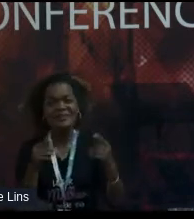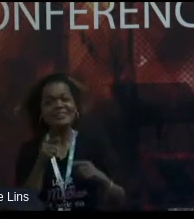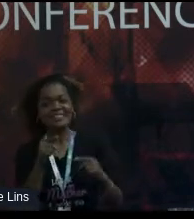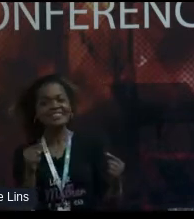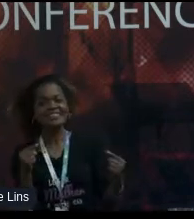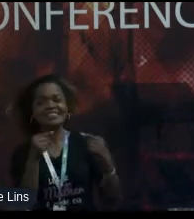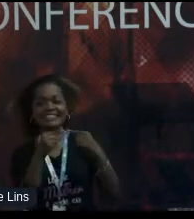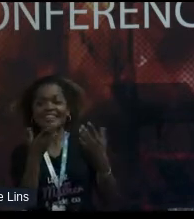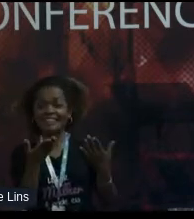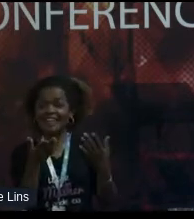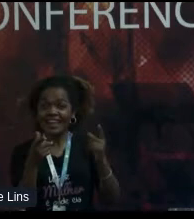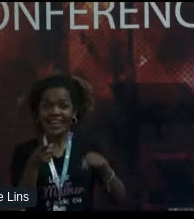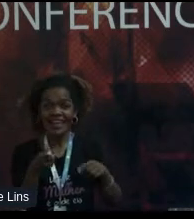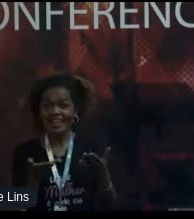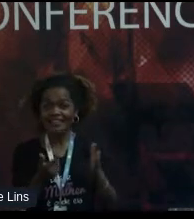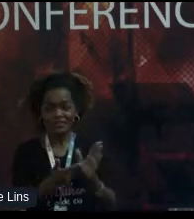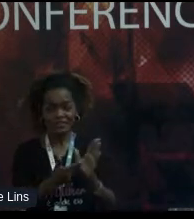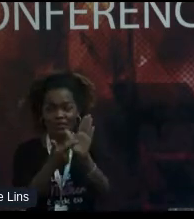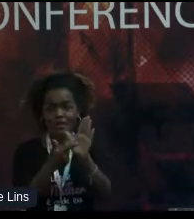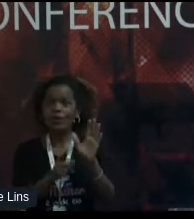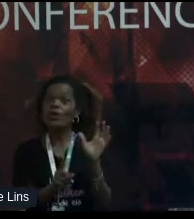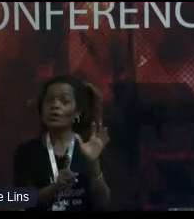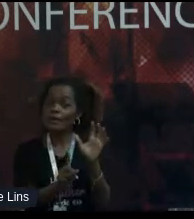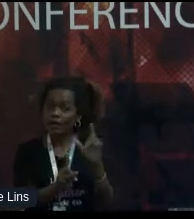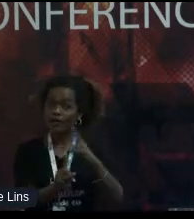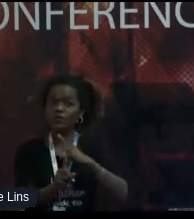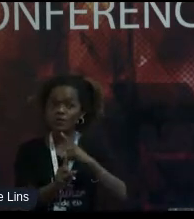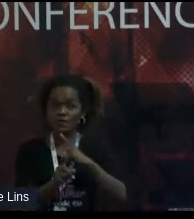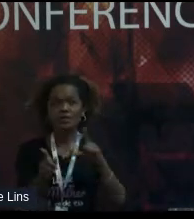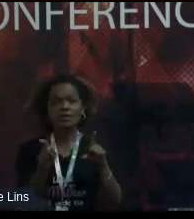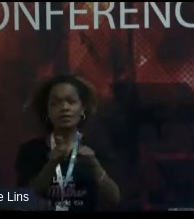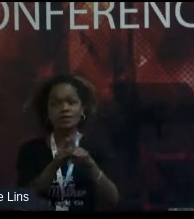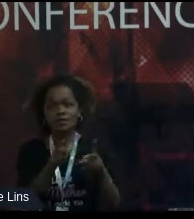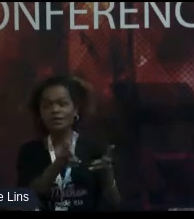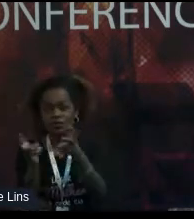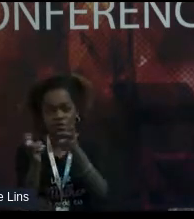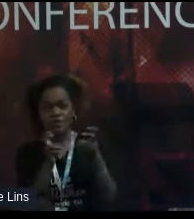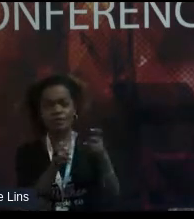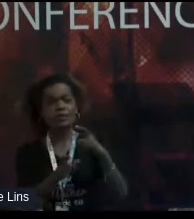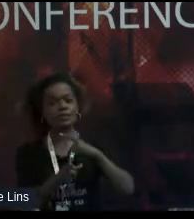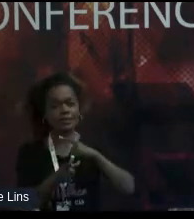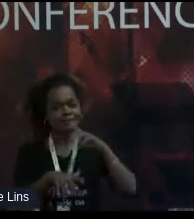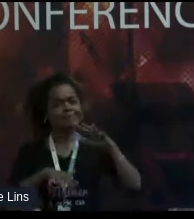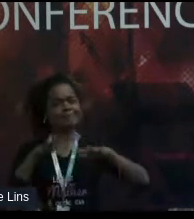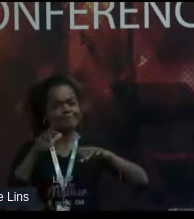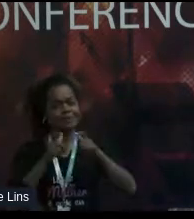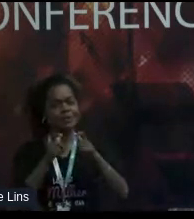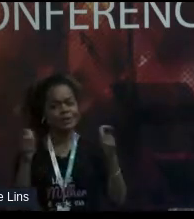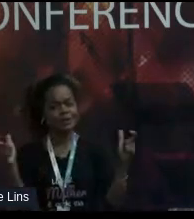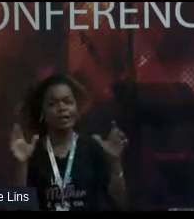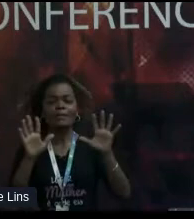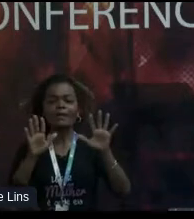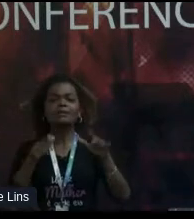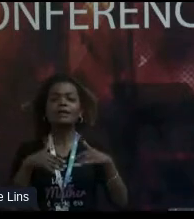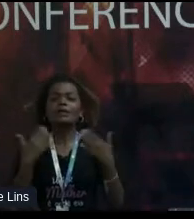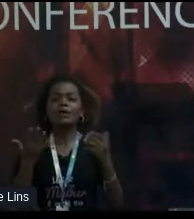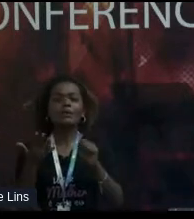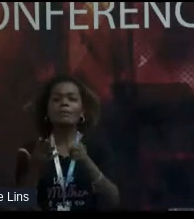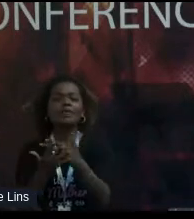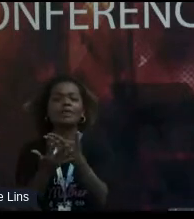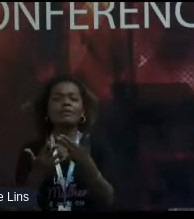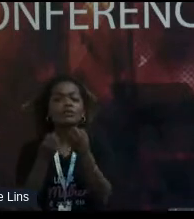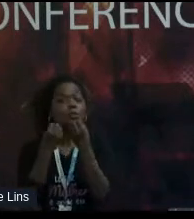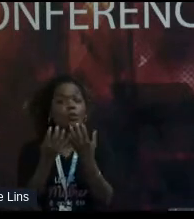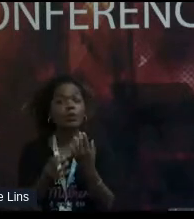aqui, né, Flávio? É o impacto que a gente acaba pegando muitas vezes, né? E quais os benefícios da gente ter